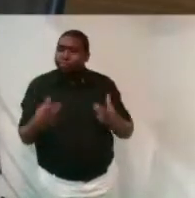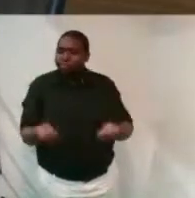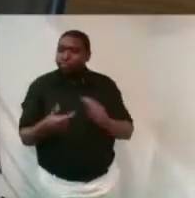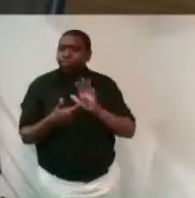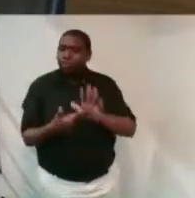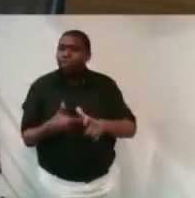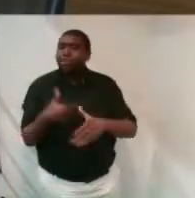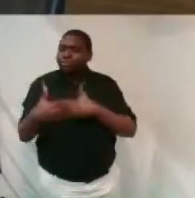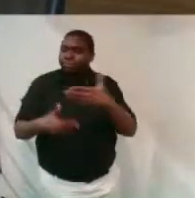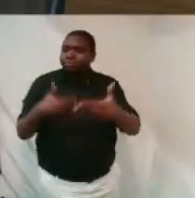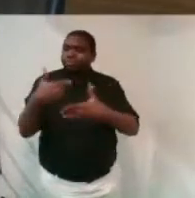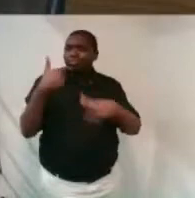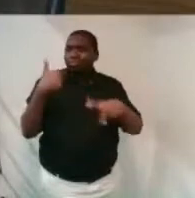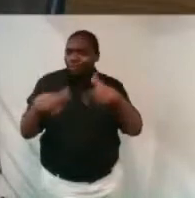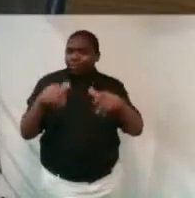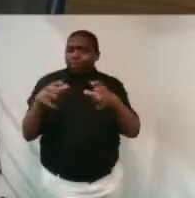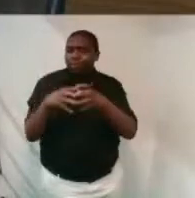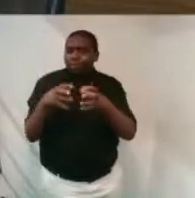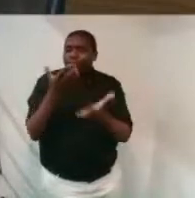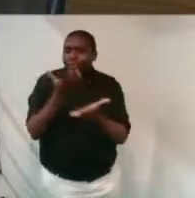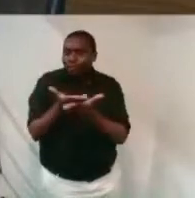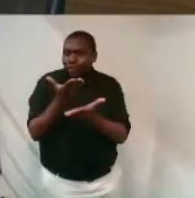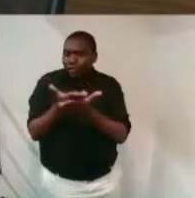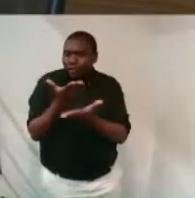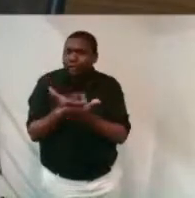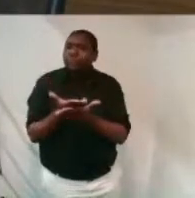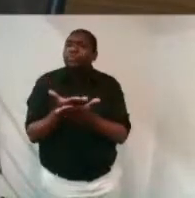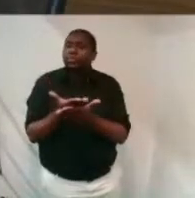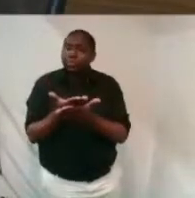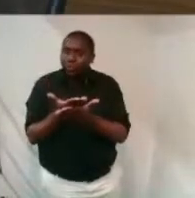no desempenho das atividades do Grupo de Estudos sobre